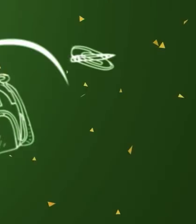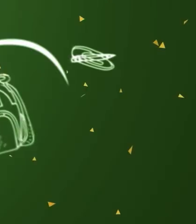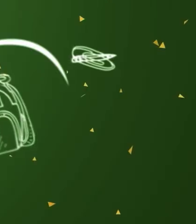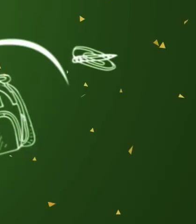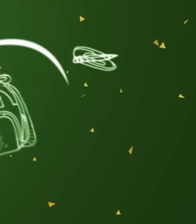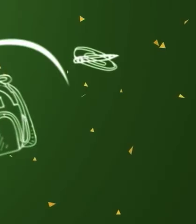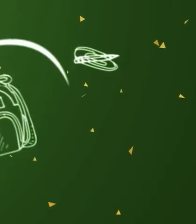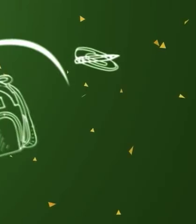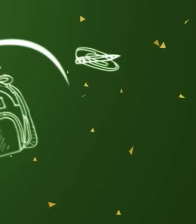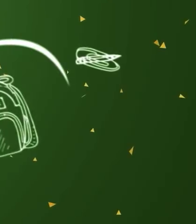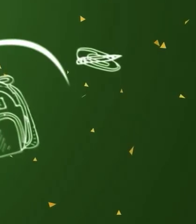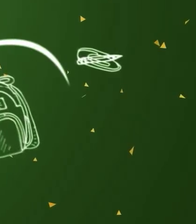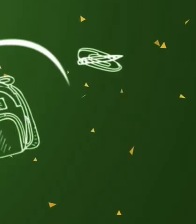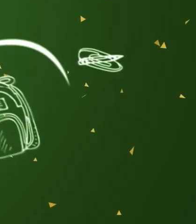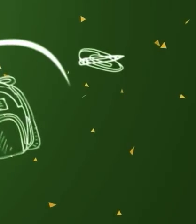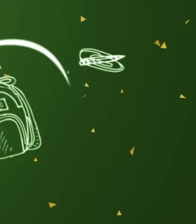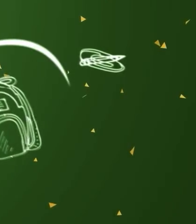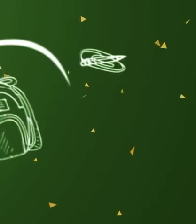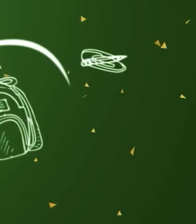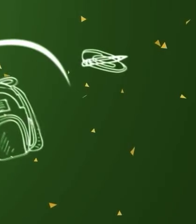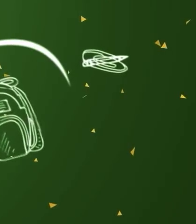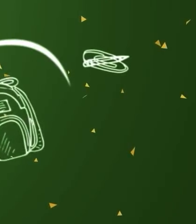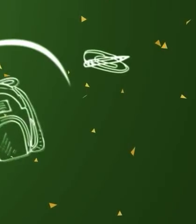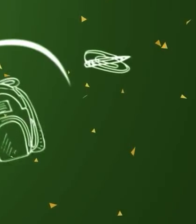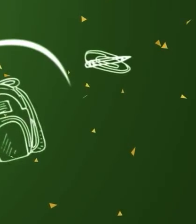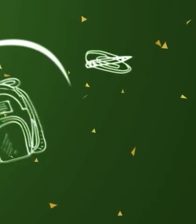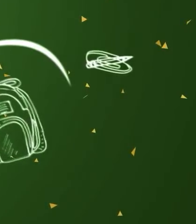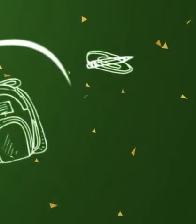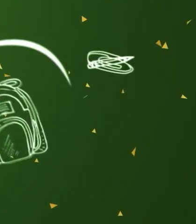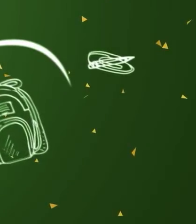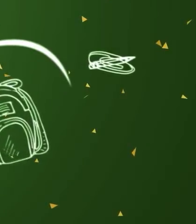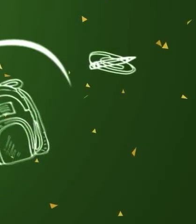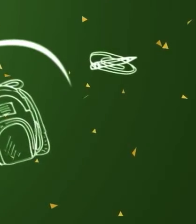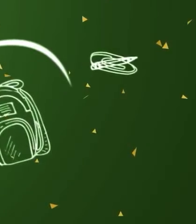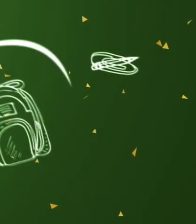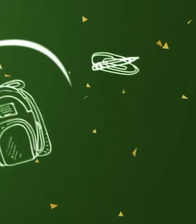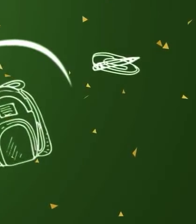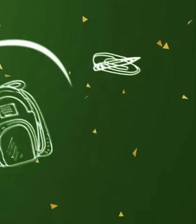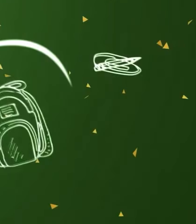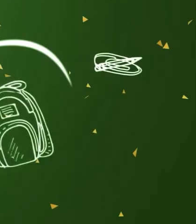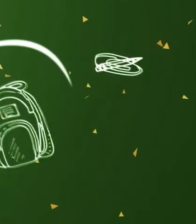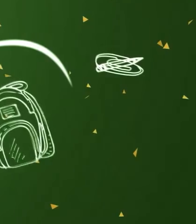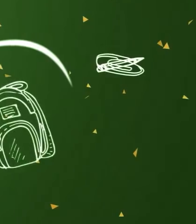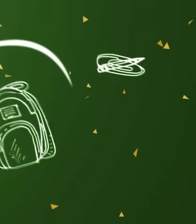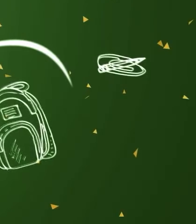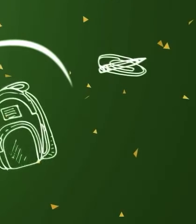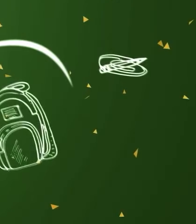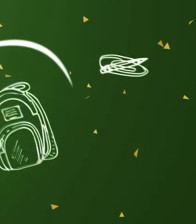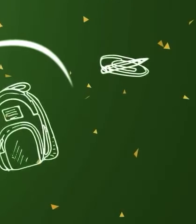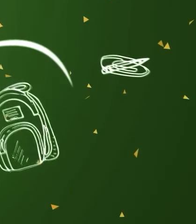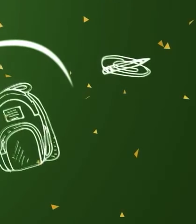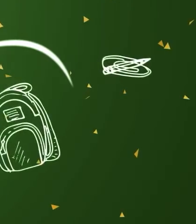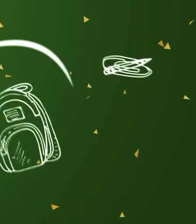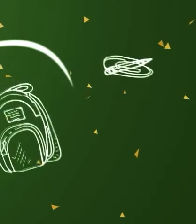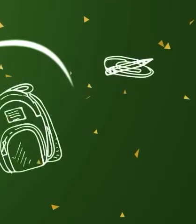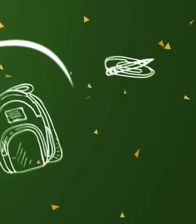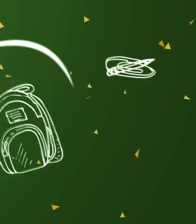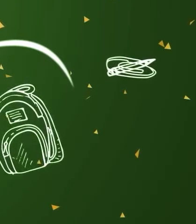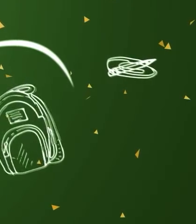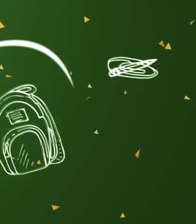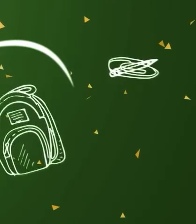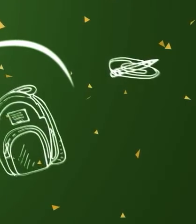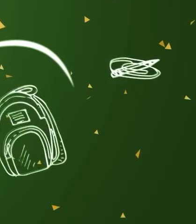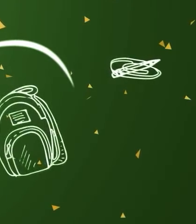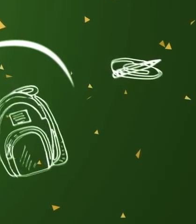sinalizado, onde diz que o futuro do Brasil espelha essa grandeza. Realmente, o cajueiro é